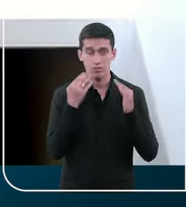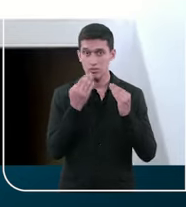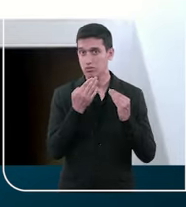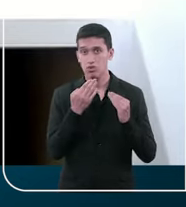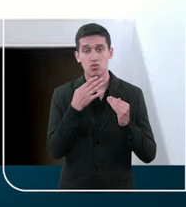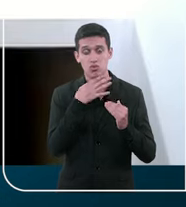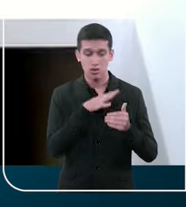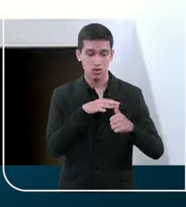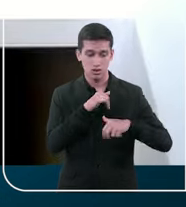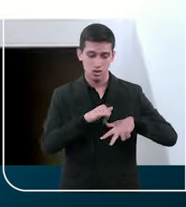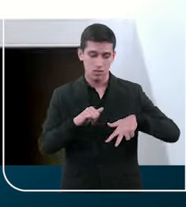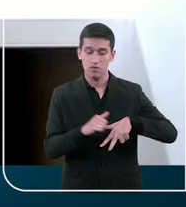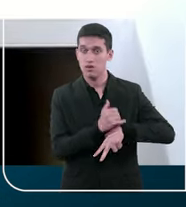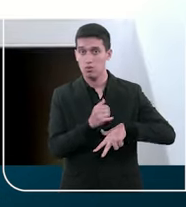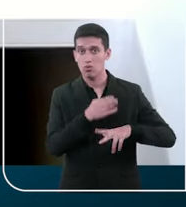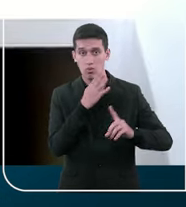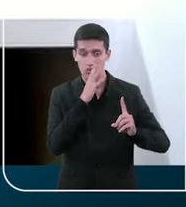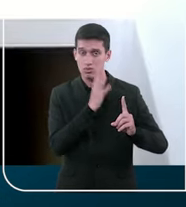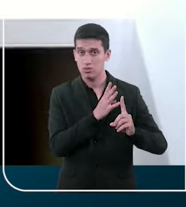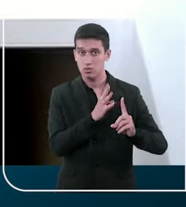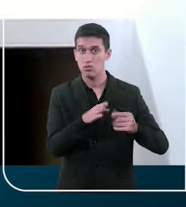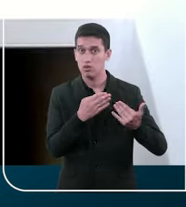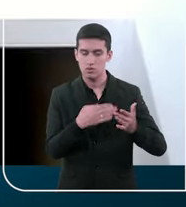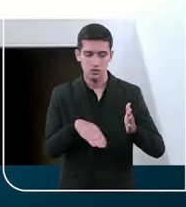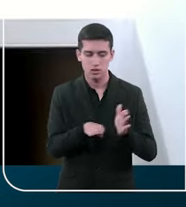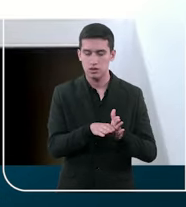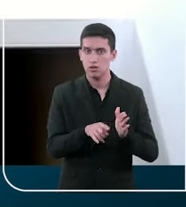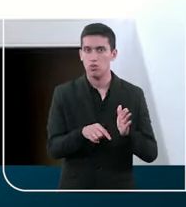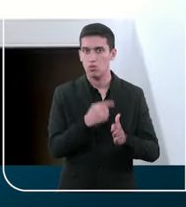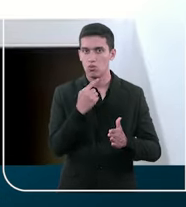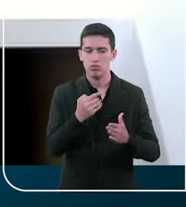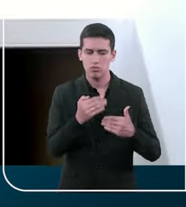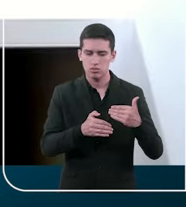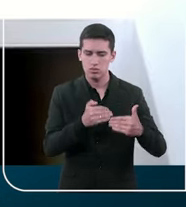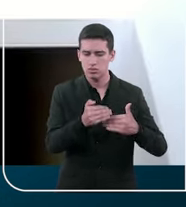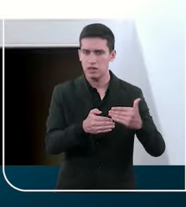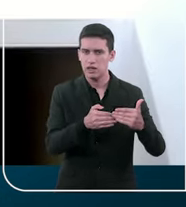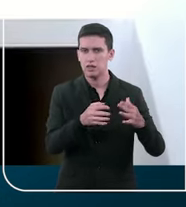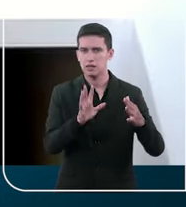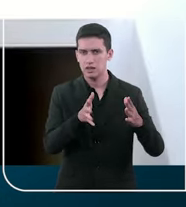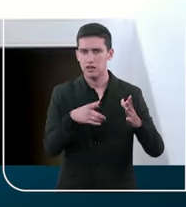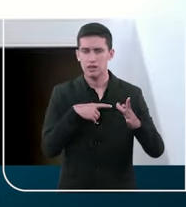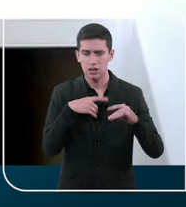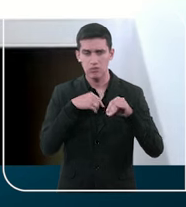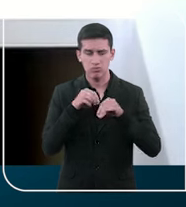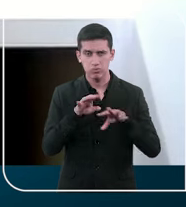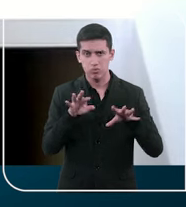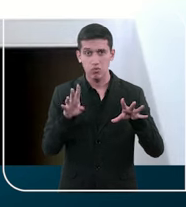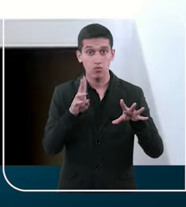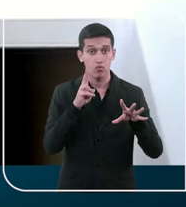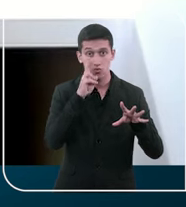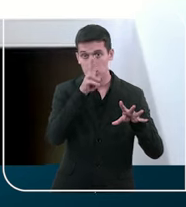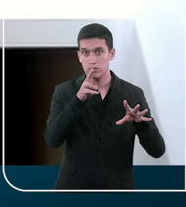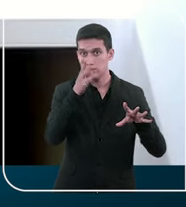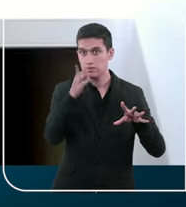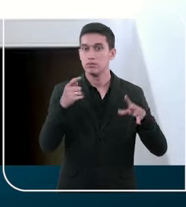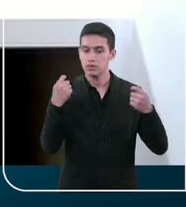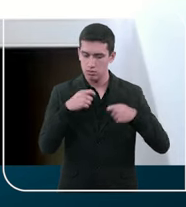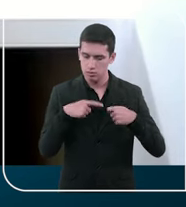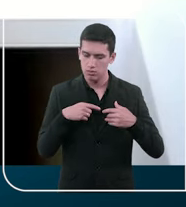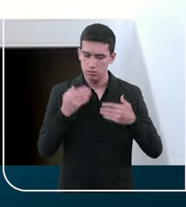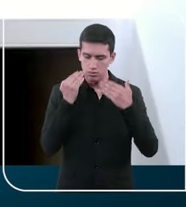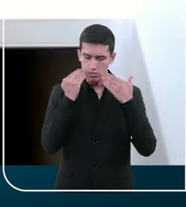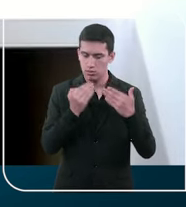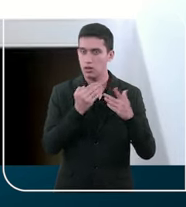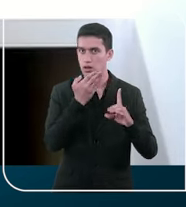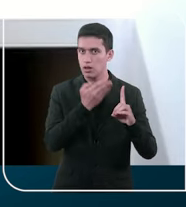não tem conhecimento da vítima, não tem conhecimento do acusado. Quando você chega num procedimento midiático, que já houve uma grande exposição, você